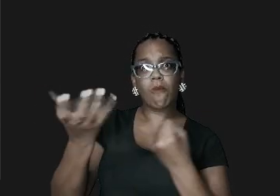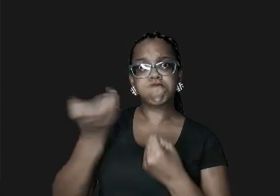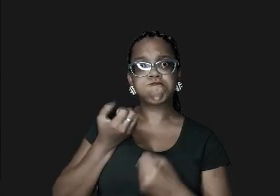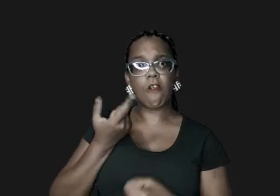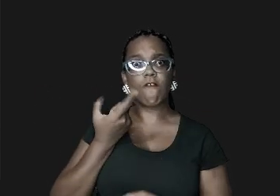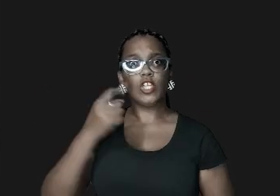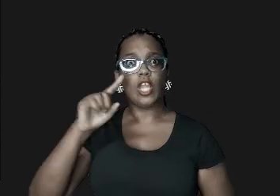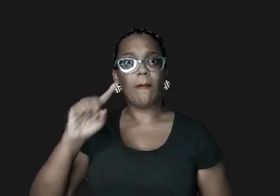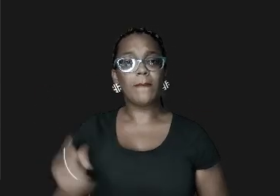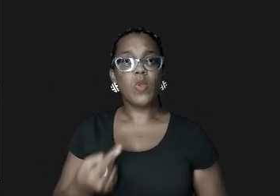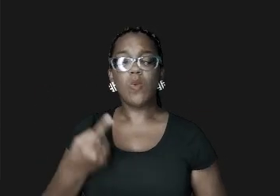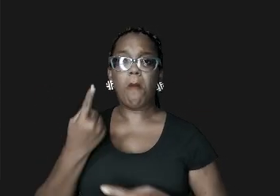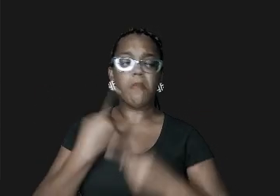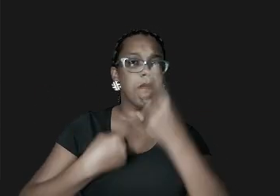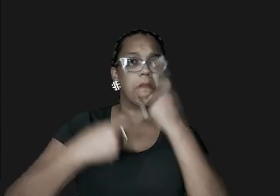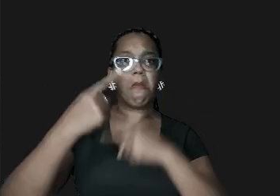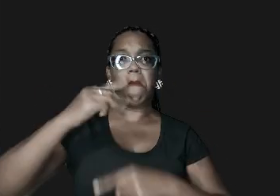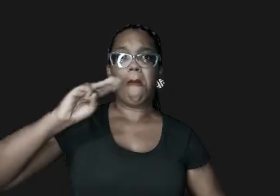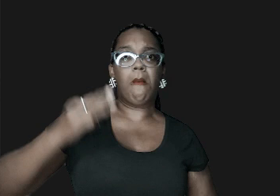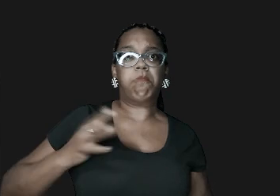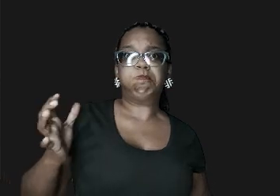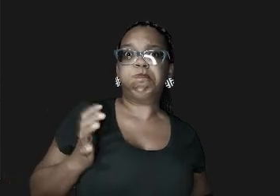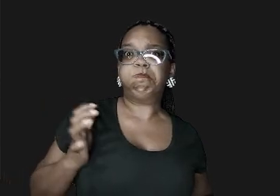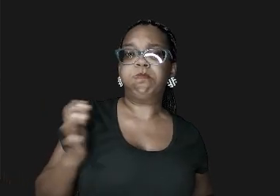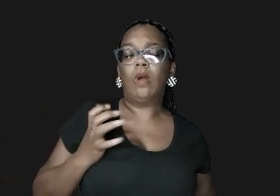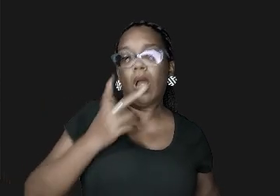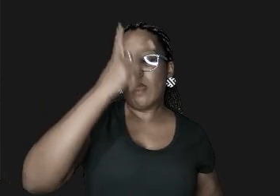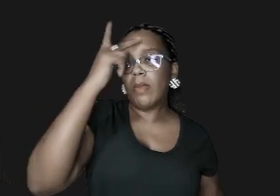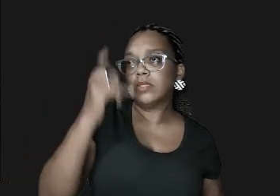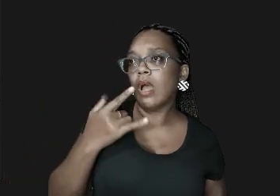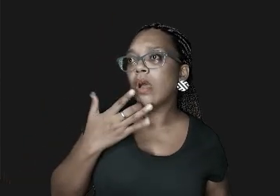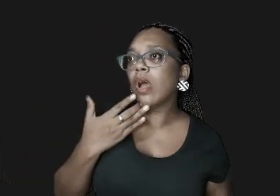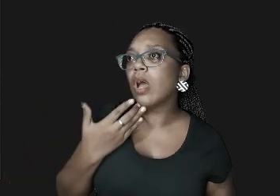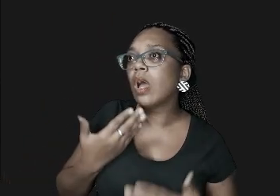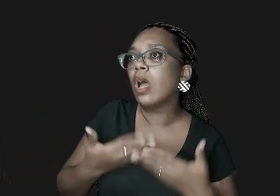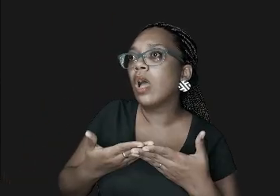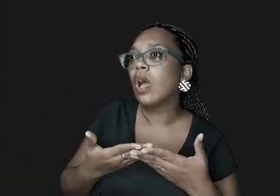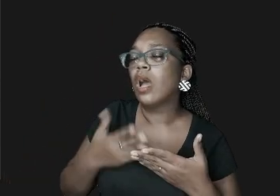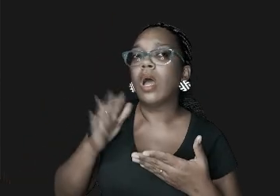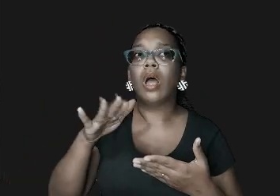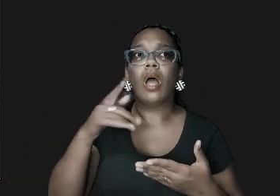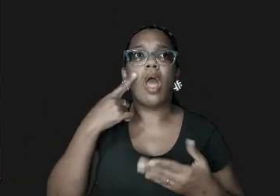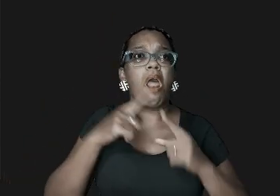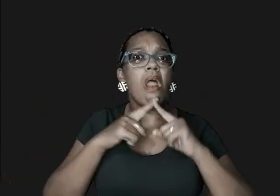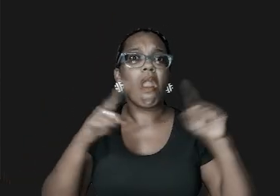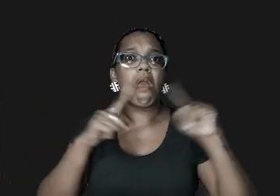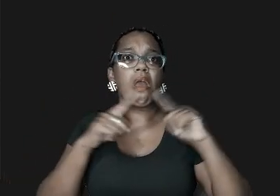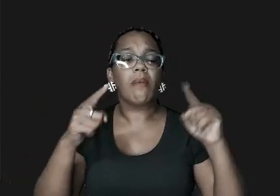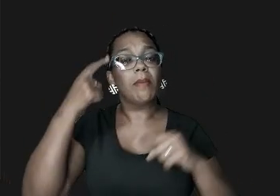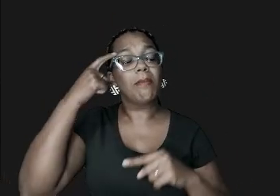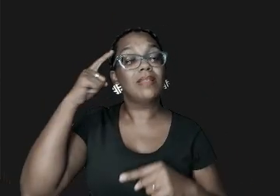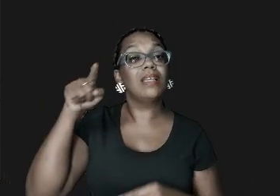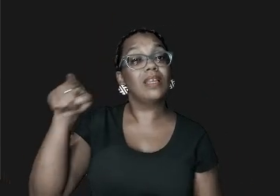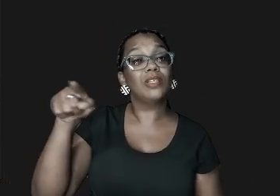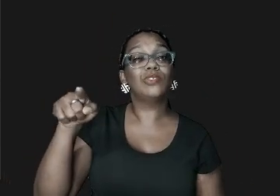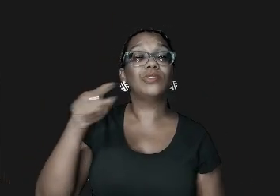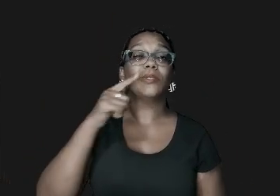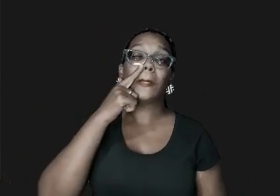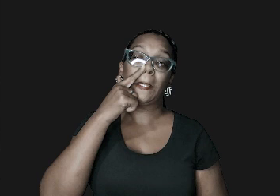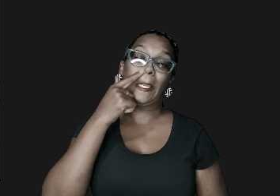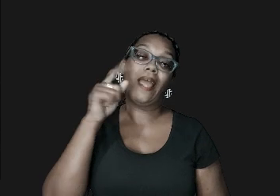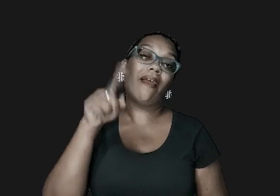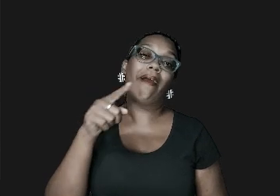tem de um carro peguei 20 mil e fiquei Milionário e aí as pessoas vêm aquilo ali e elas